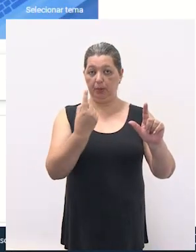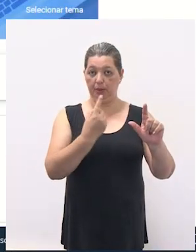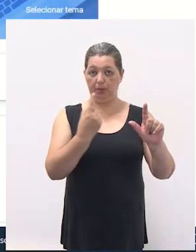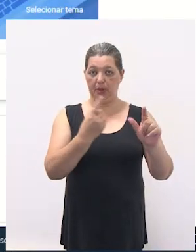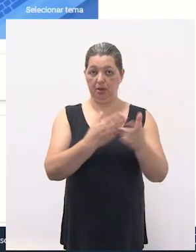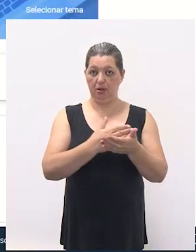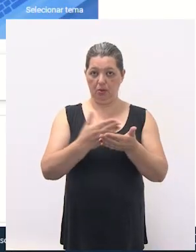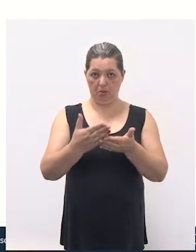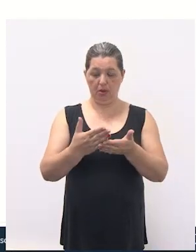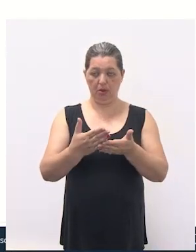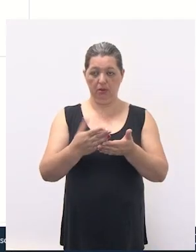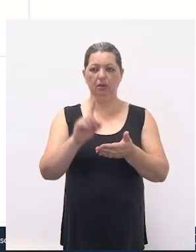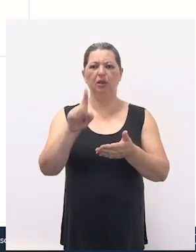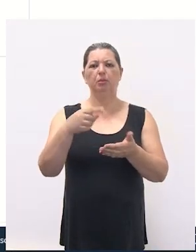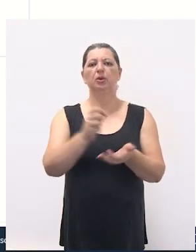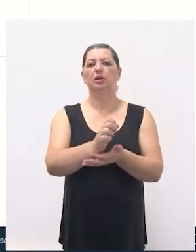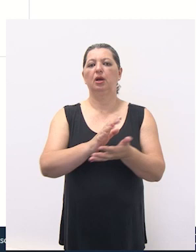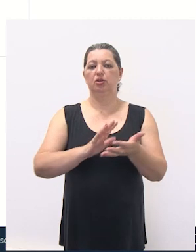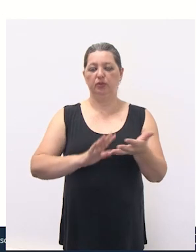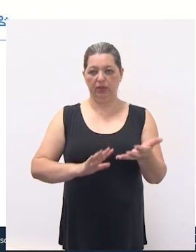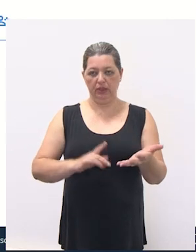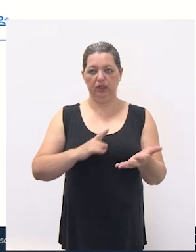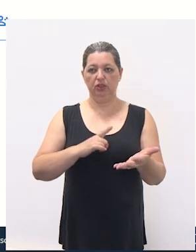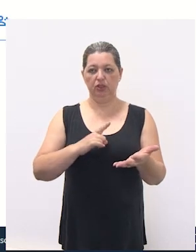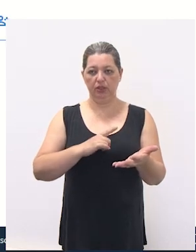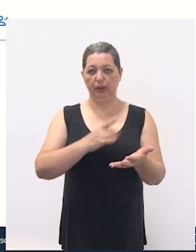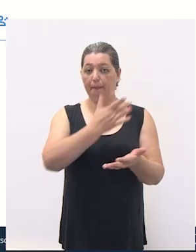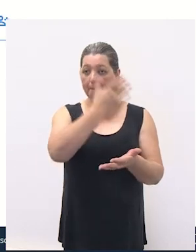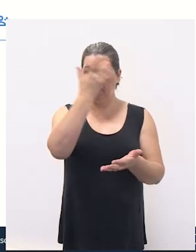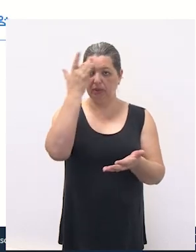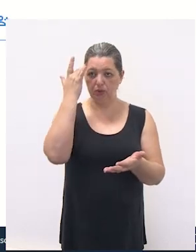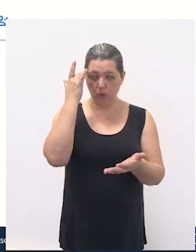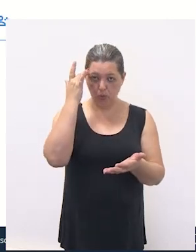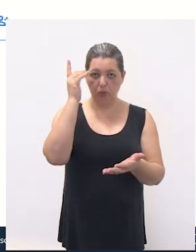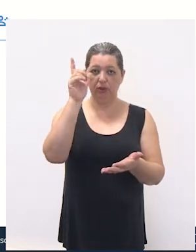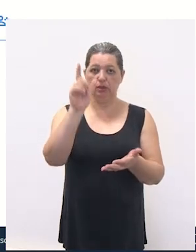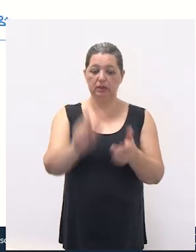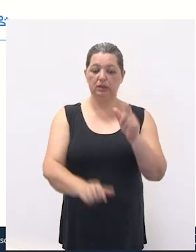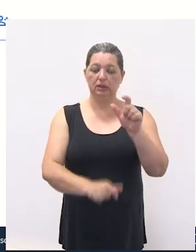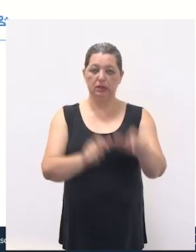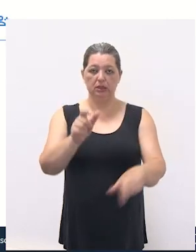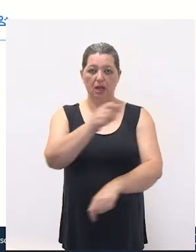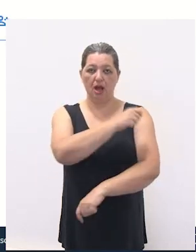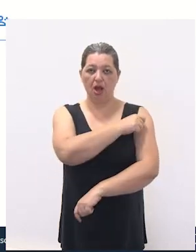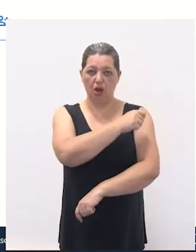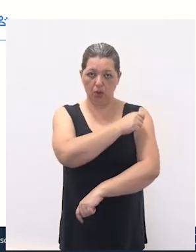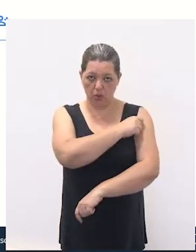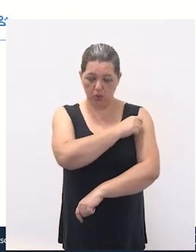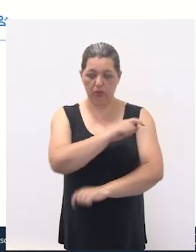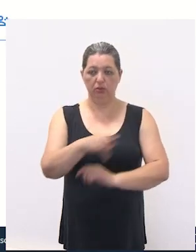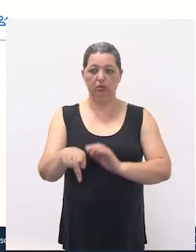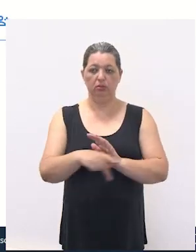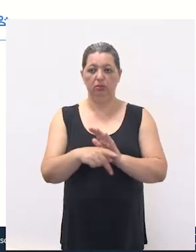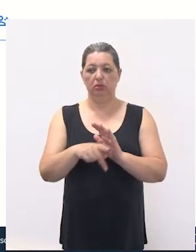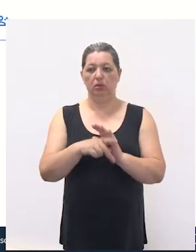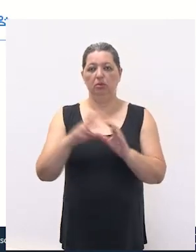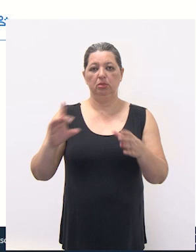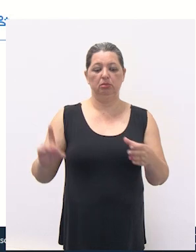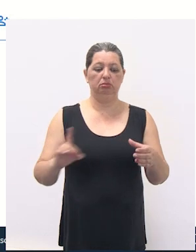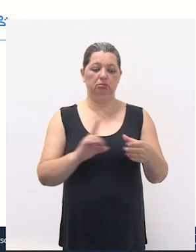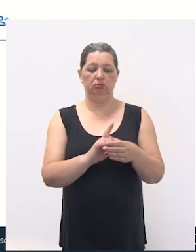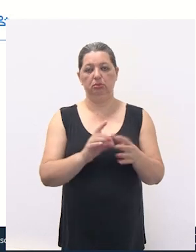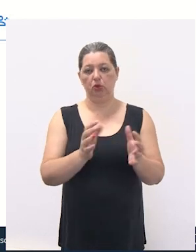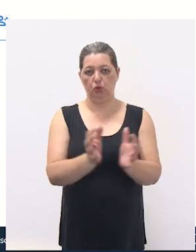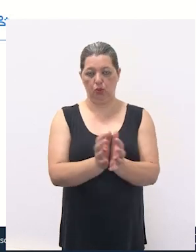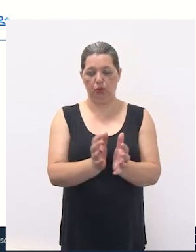tem aqui atividades, a gente tem pessoas, né, que seriam os alunos que estão inseridos dentro da nossa turma. Né, quando